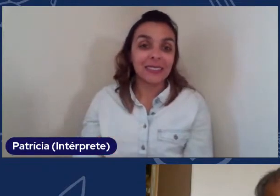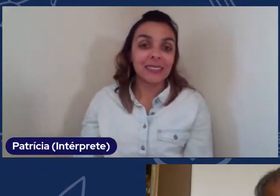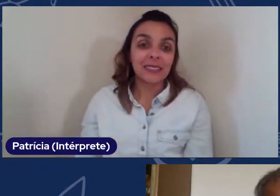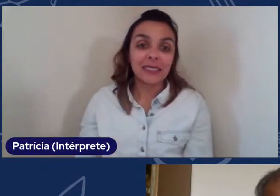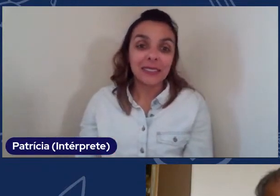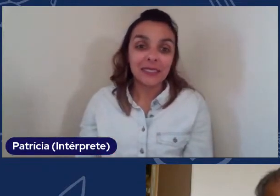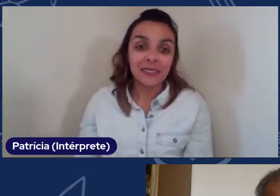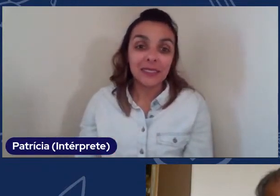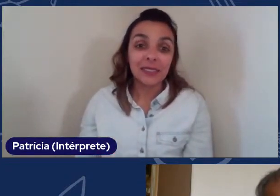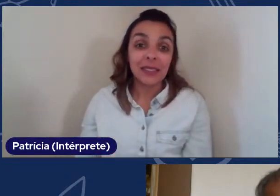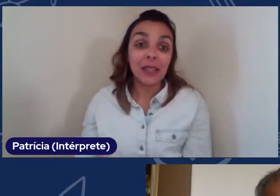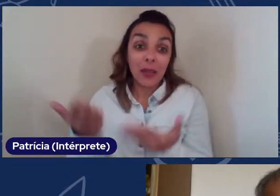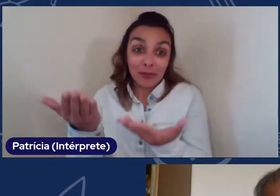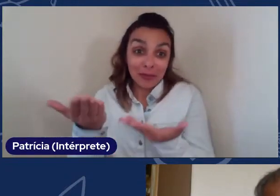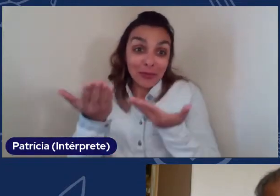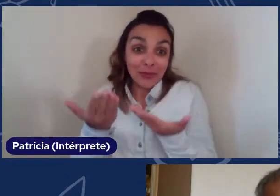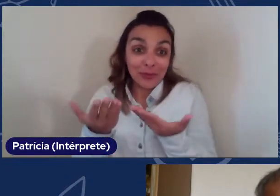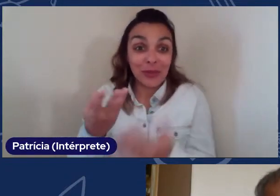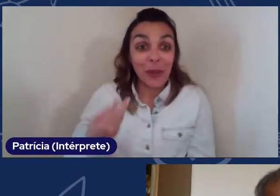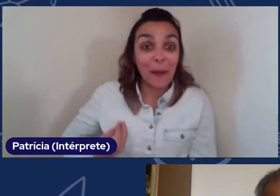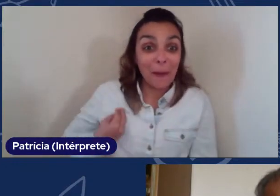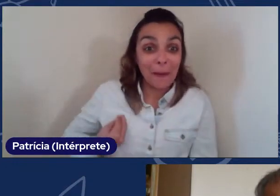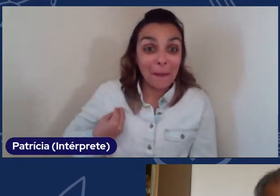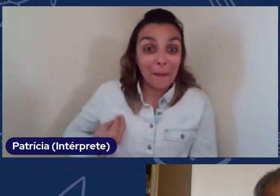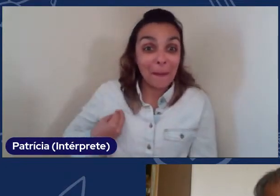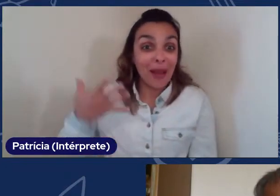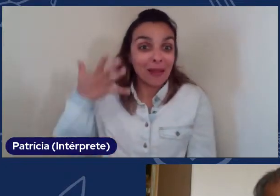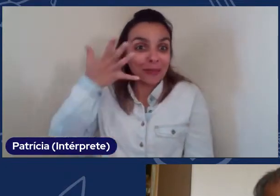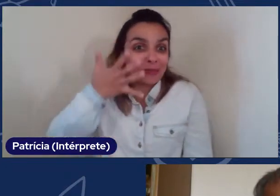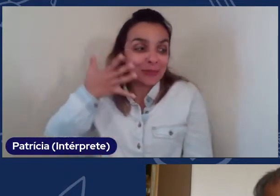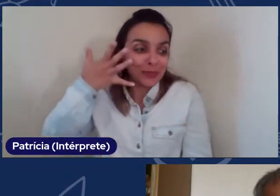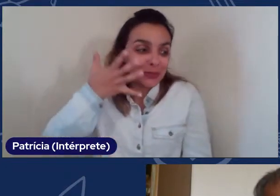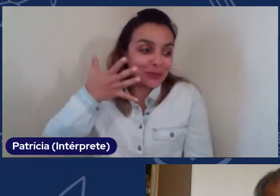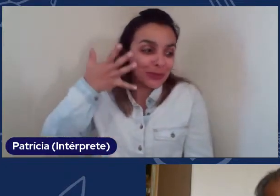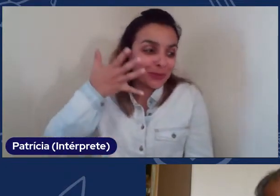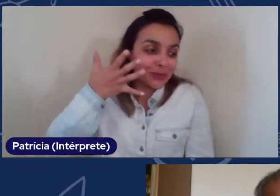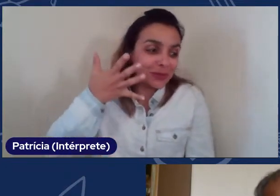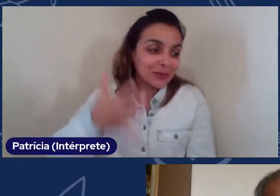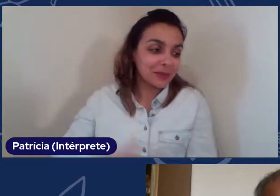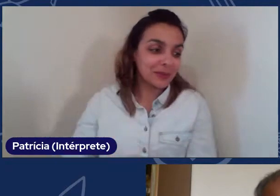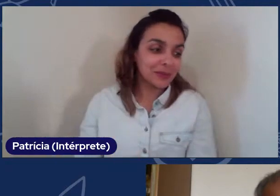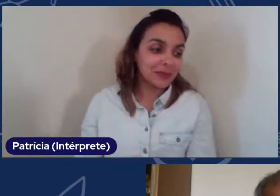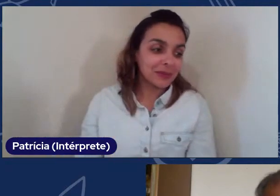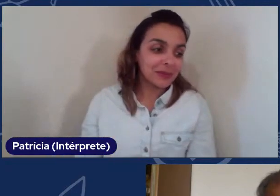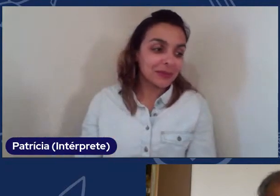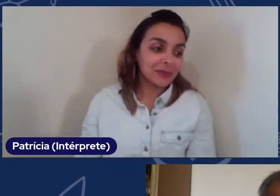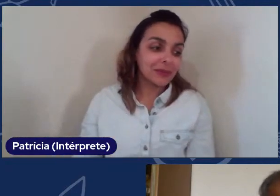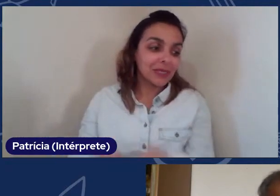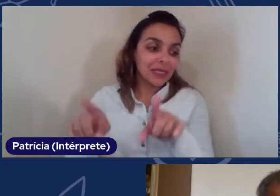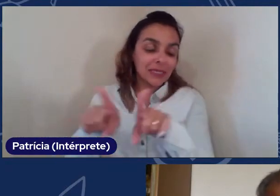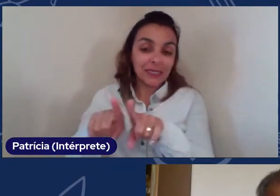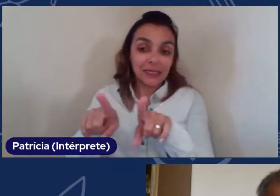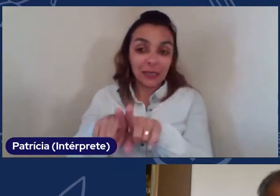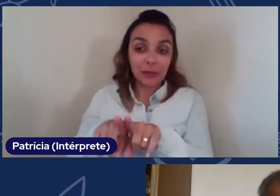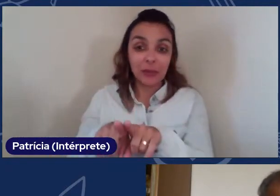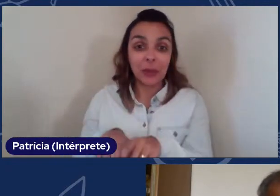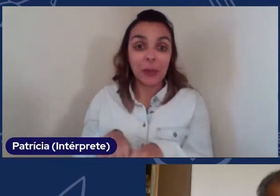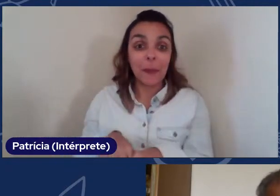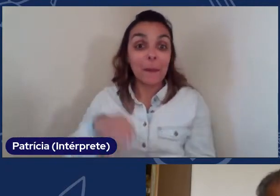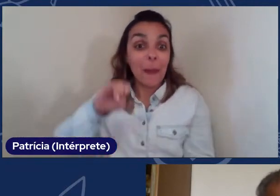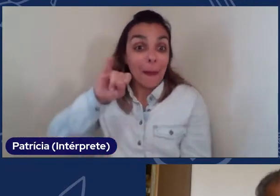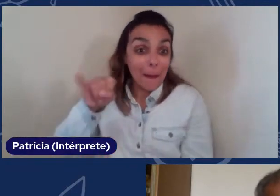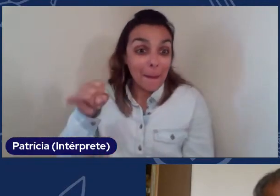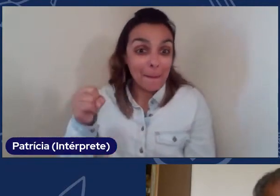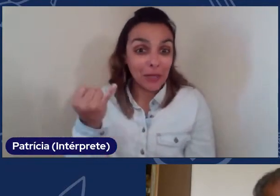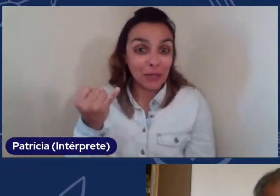para participar en este gran evento. Y también aprovecho para saludar